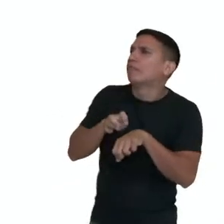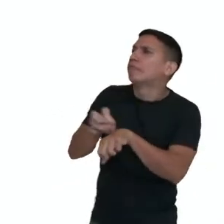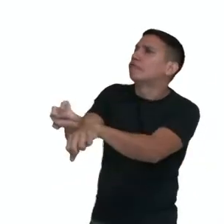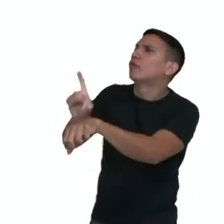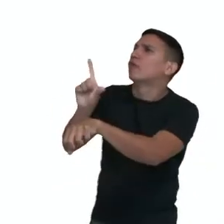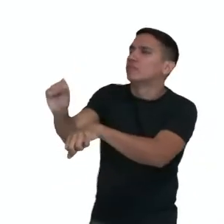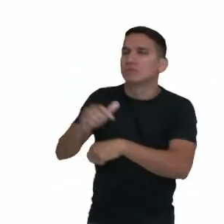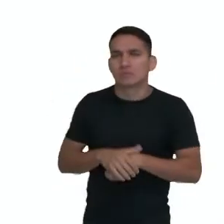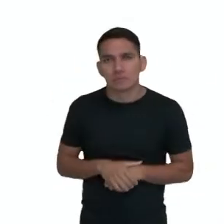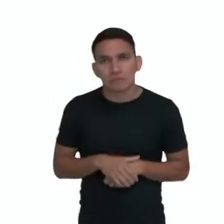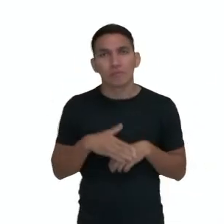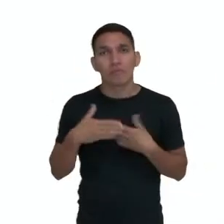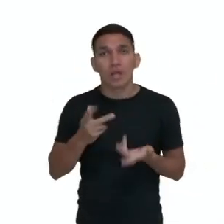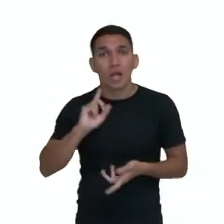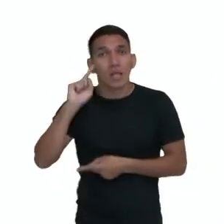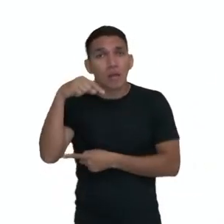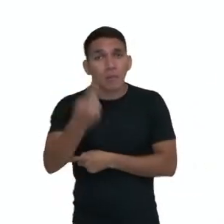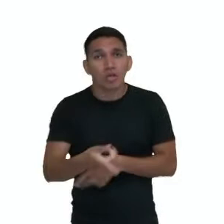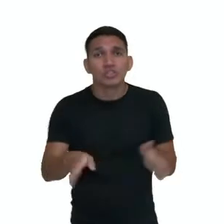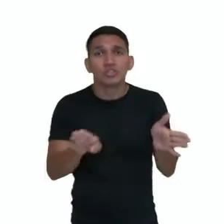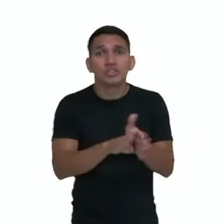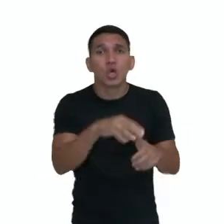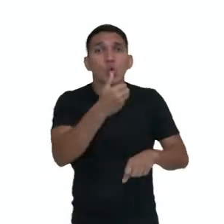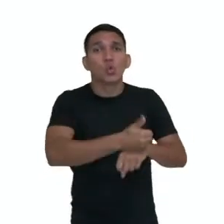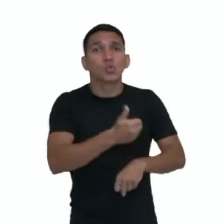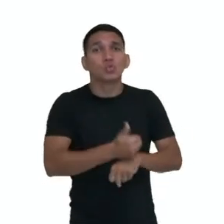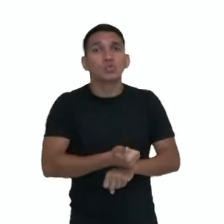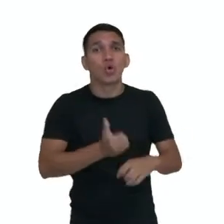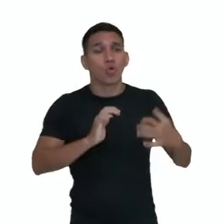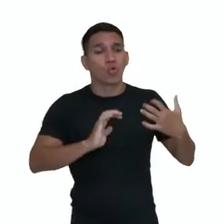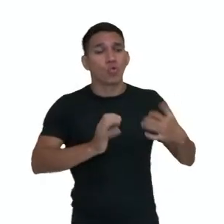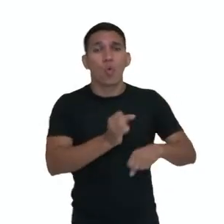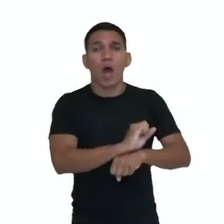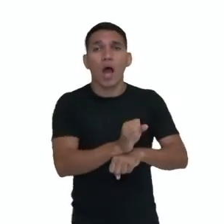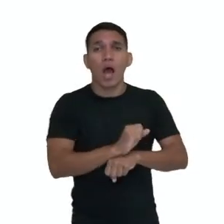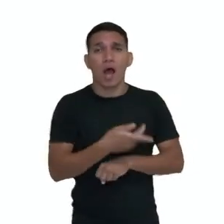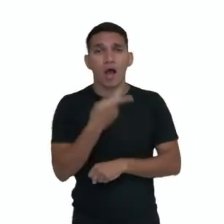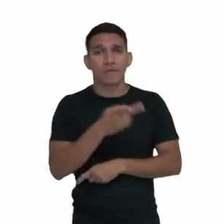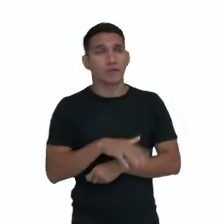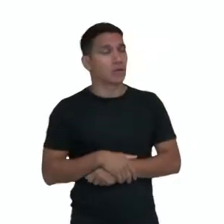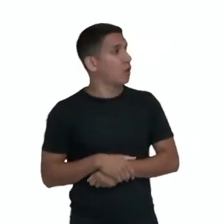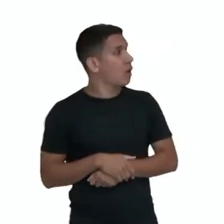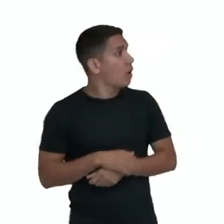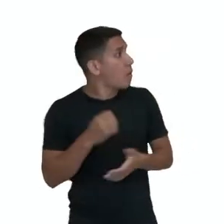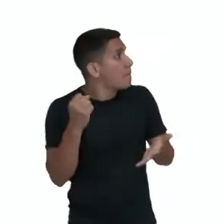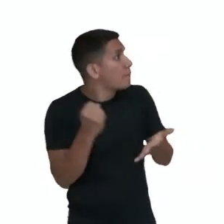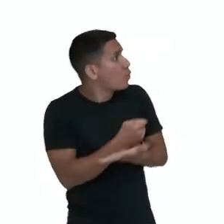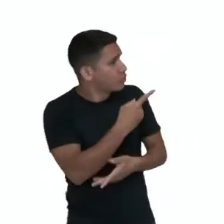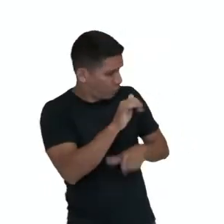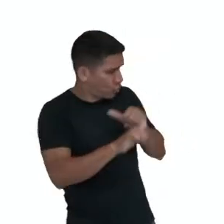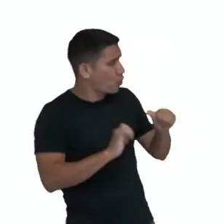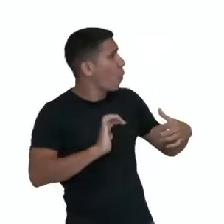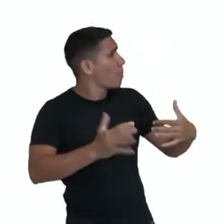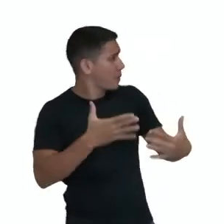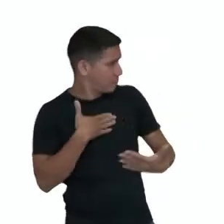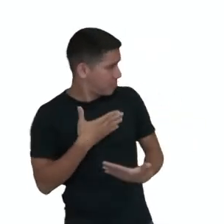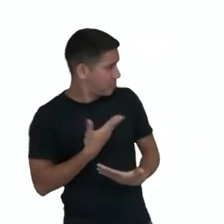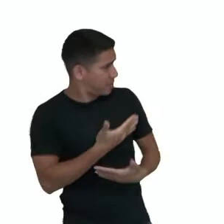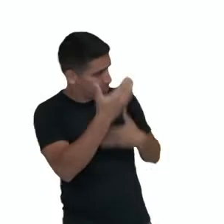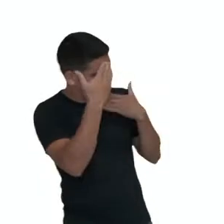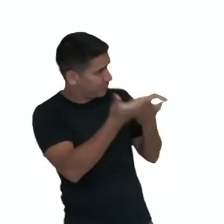Dali a pouco, chegou o dono do carro. "Puxa, você trocou o pneu para mim. Muito